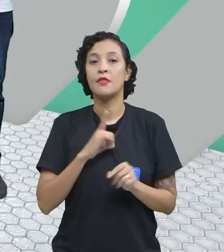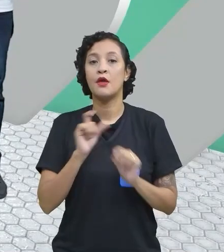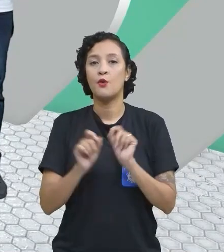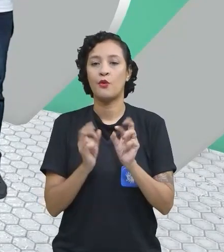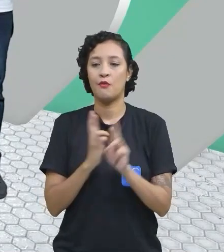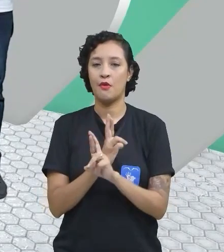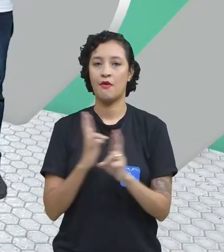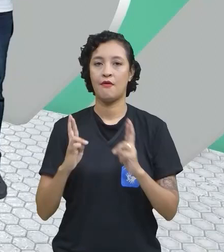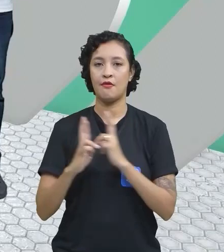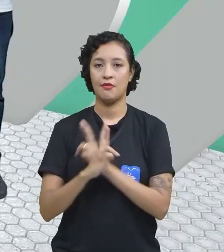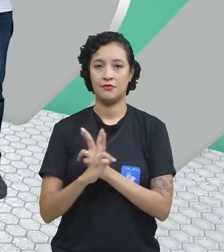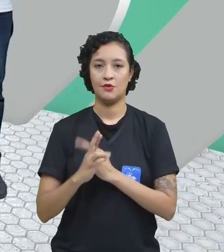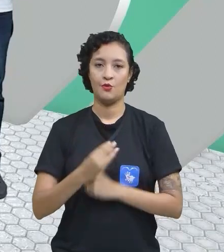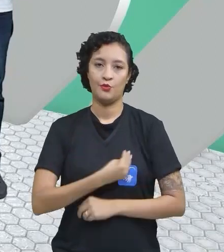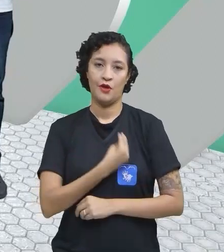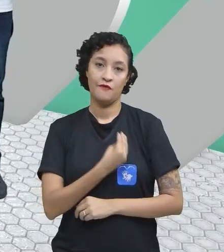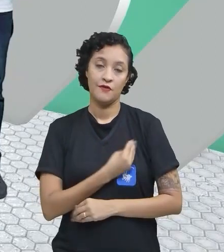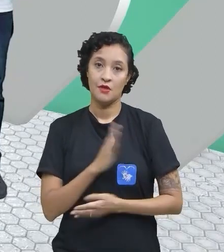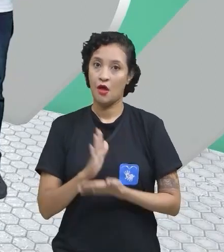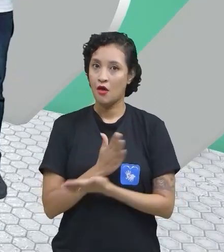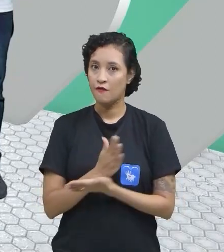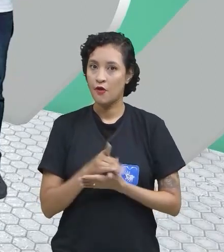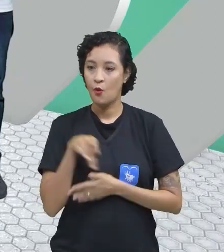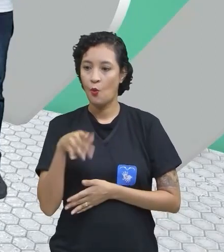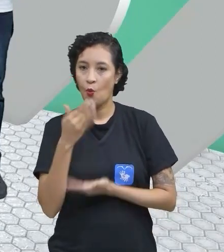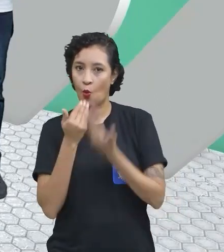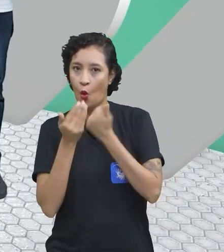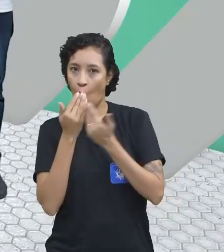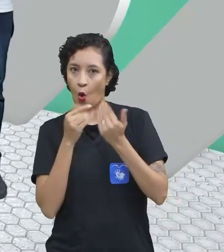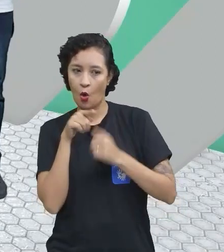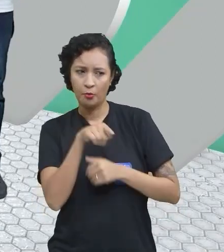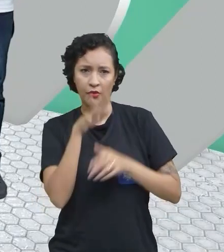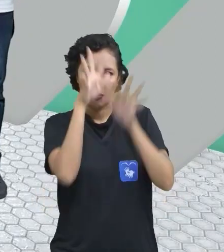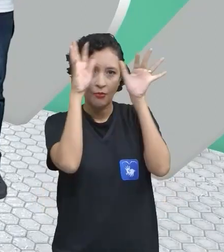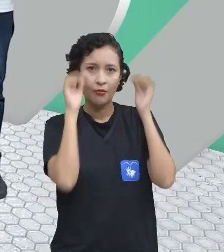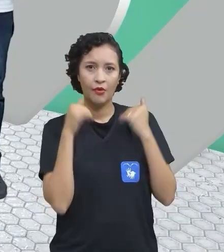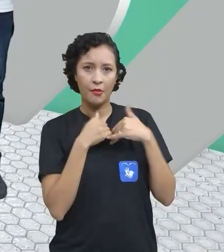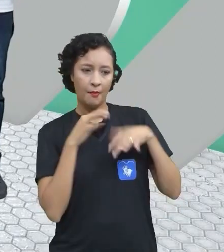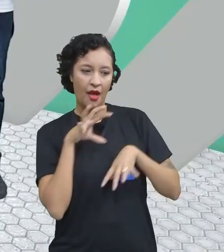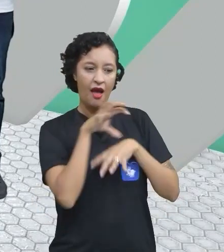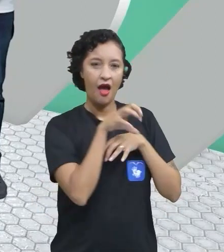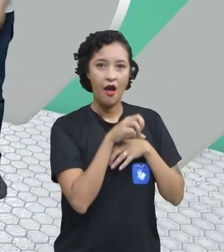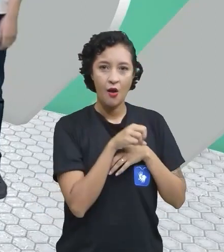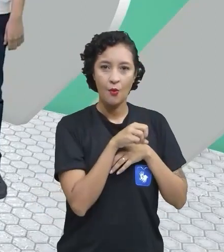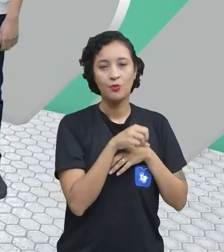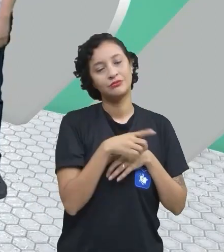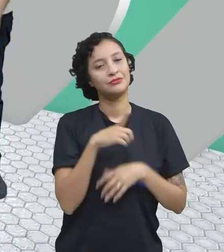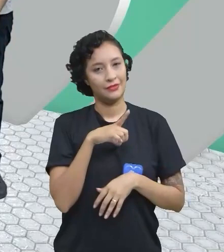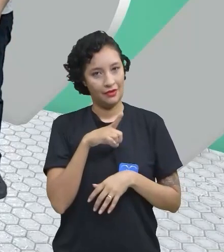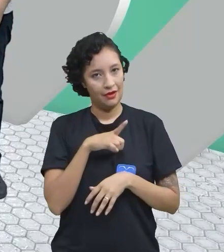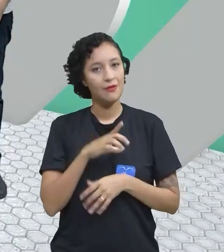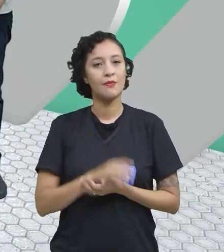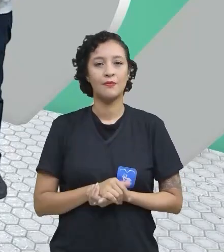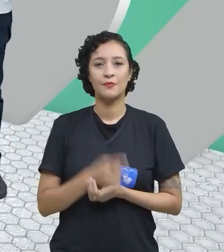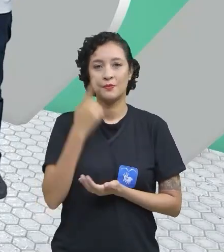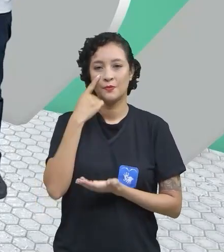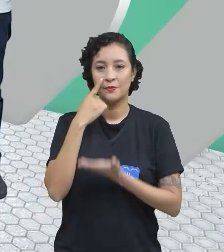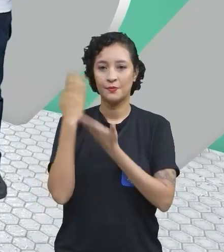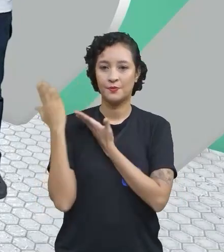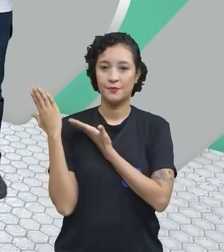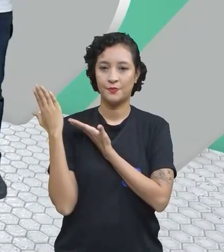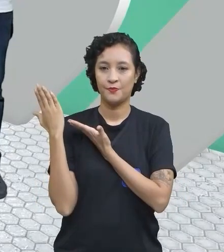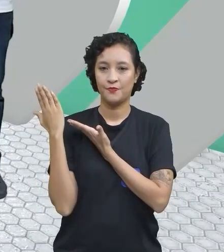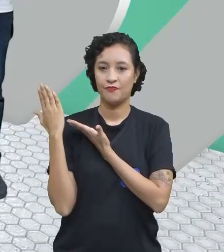vivos. Um pode se alimentar do outro. Existe a presa e existe o caçador, não é mesmo? Então, vocês podem ver que